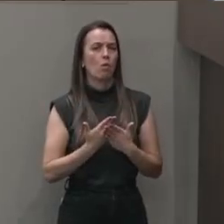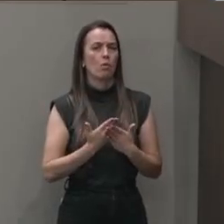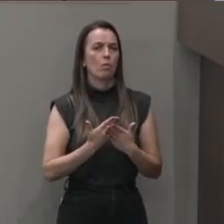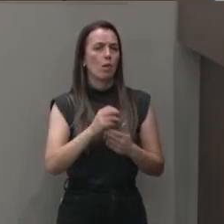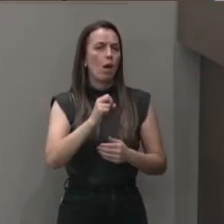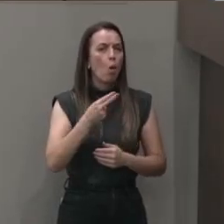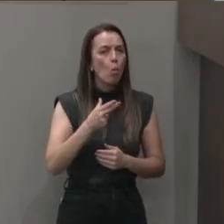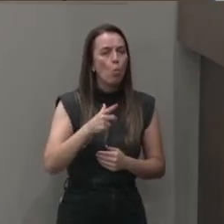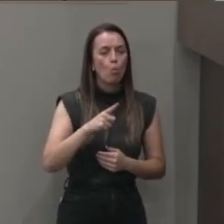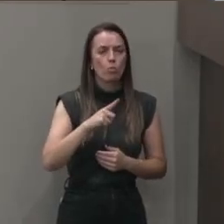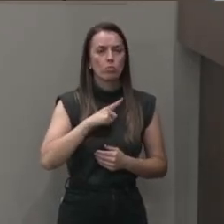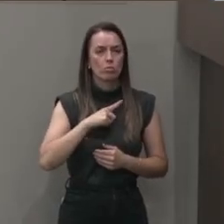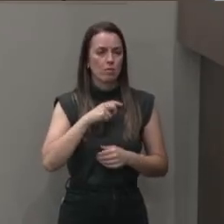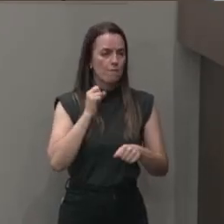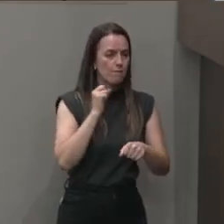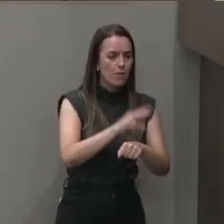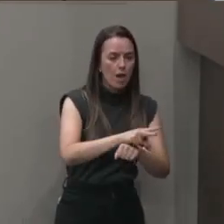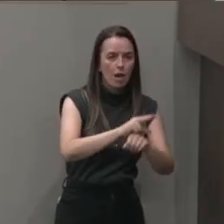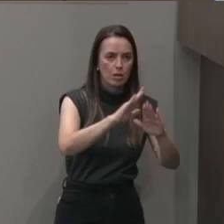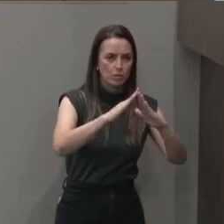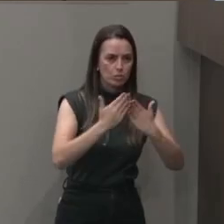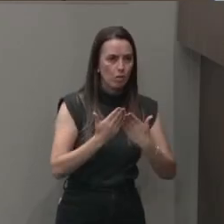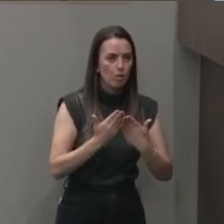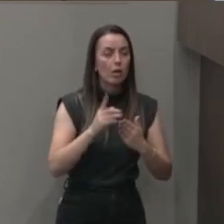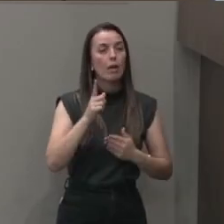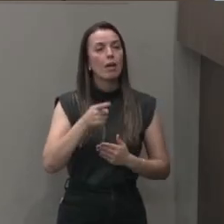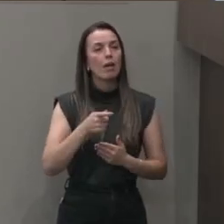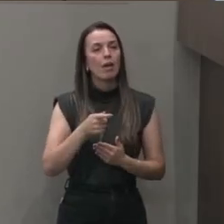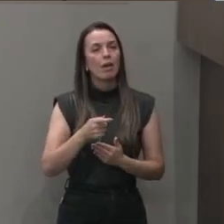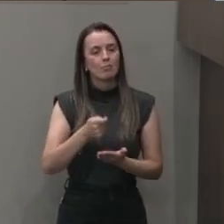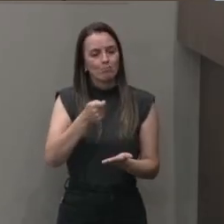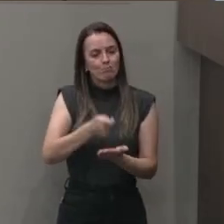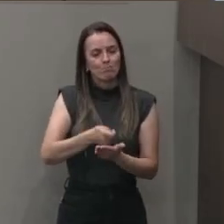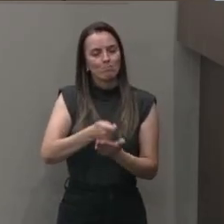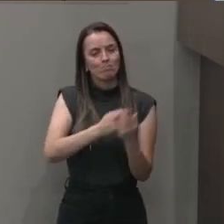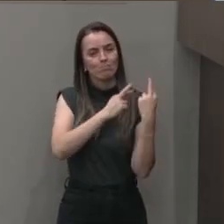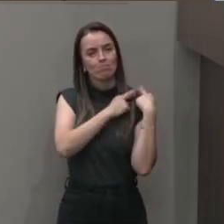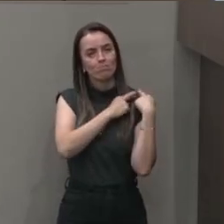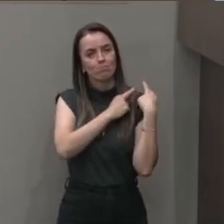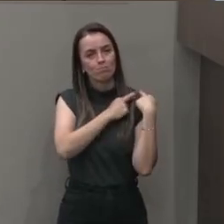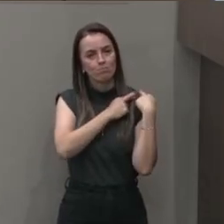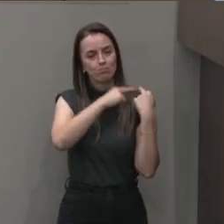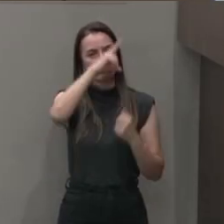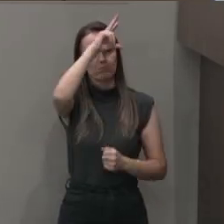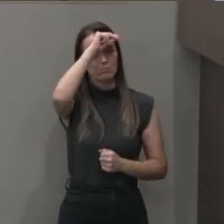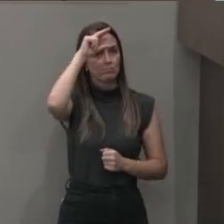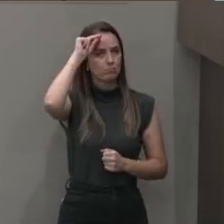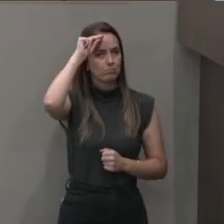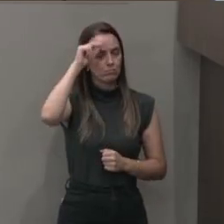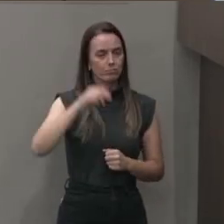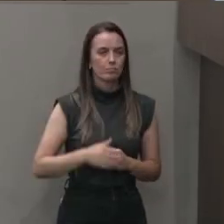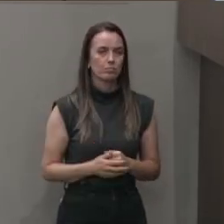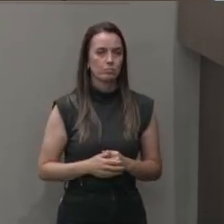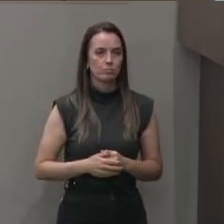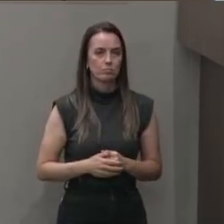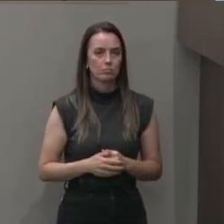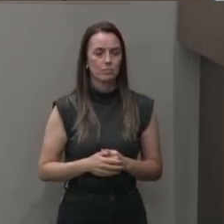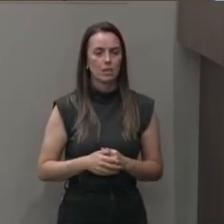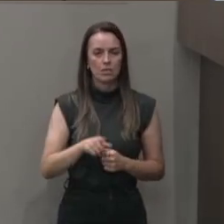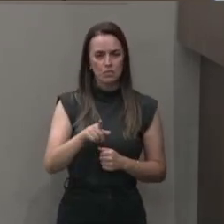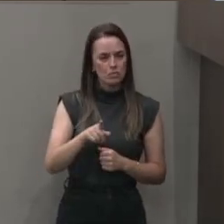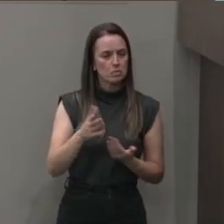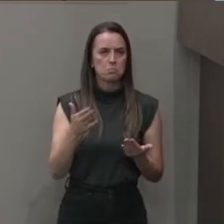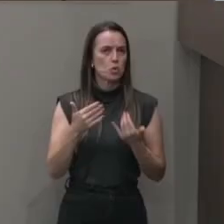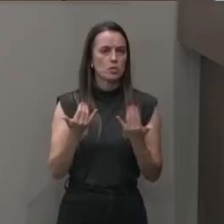de vagas, presidente, é obrigação do município. E quando você obriga um empresário